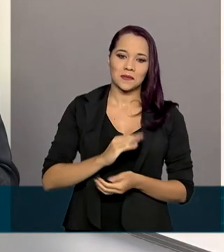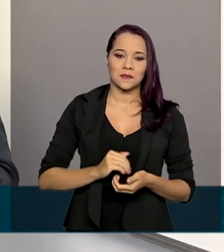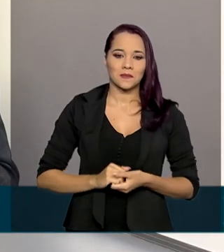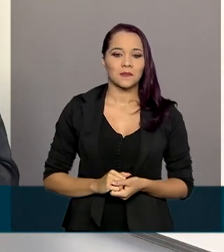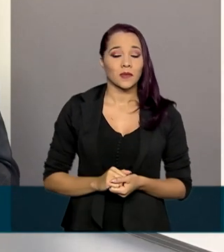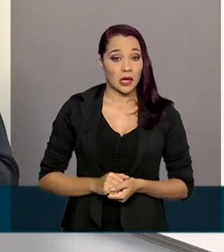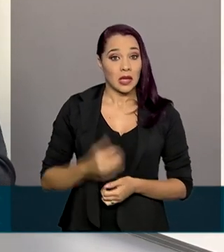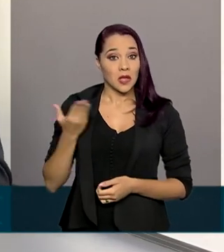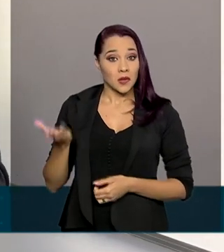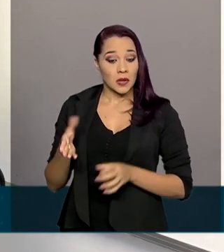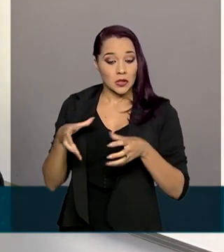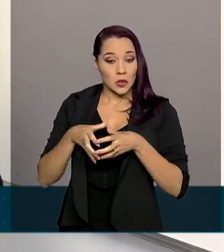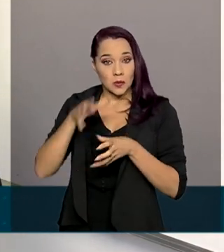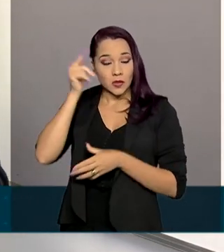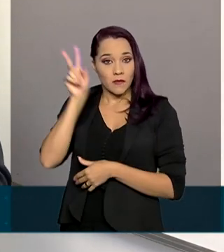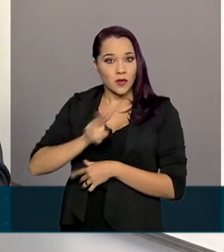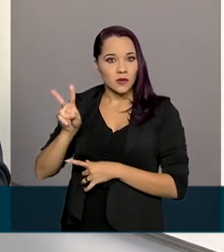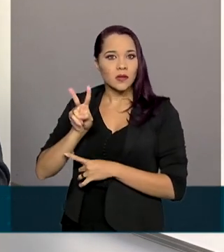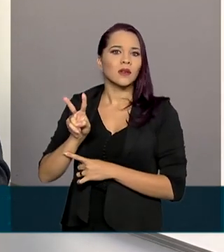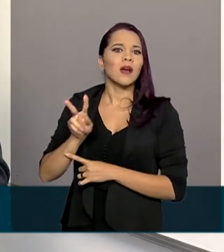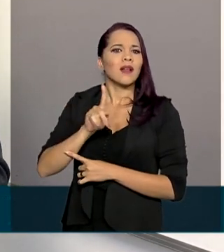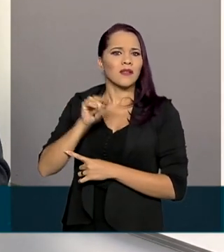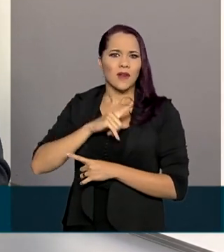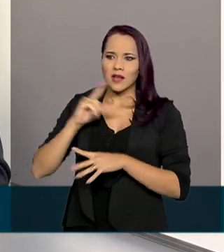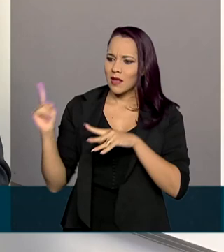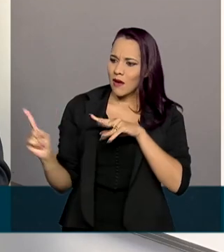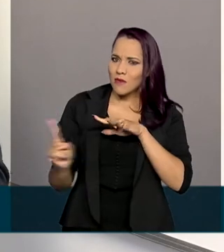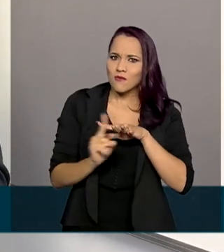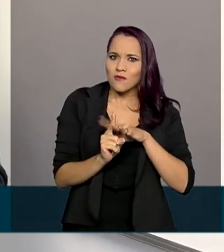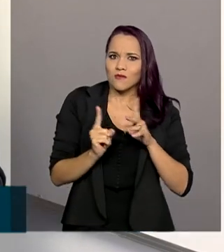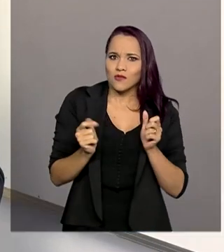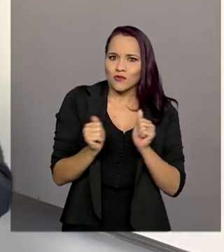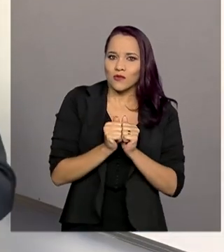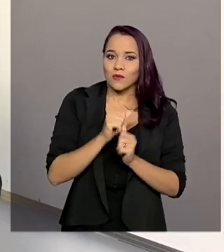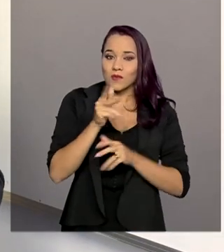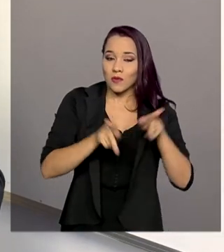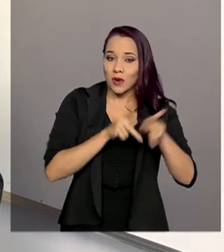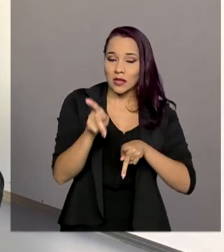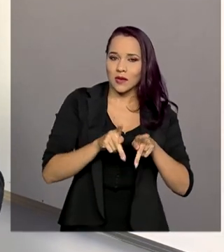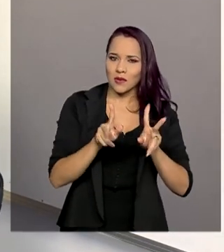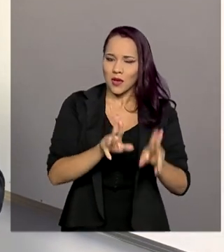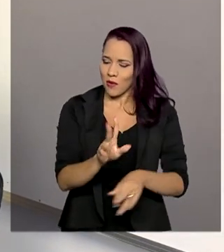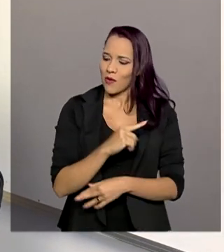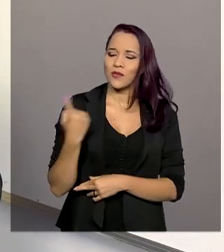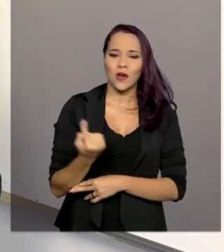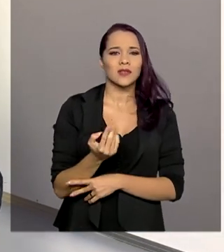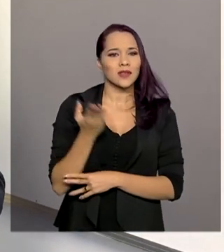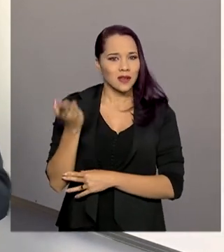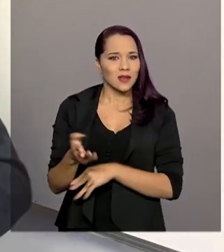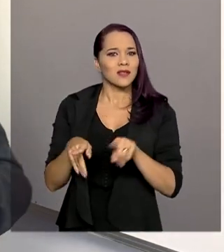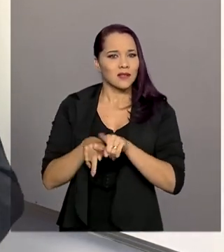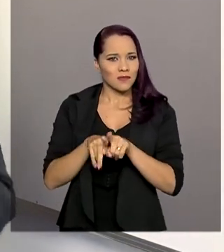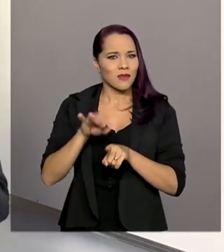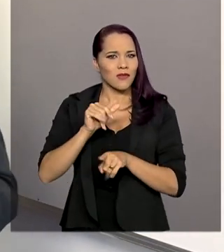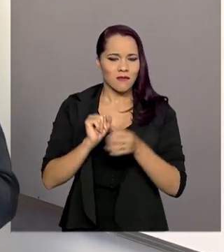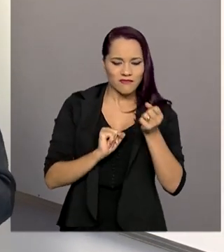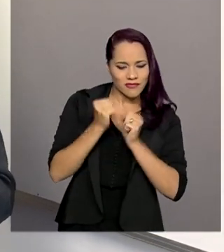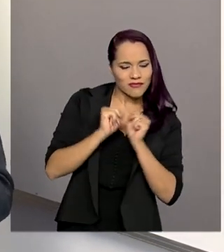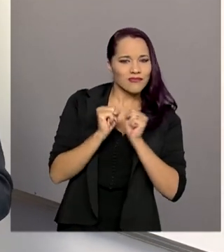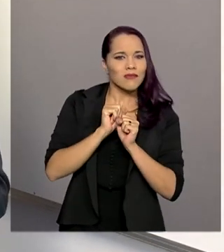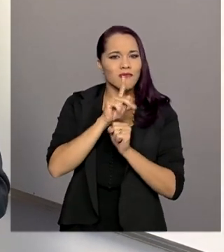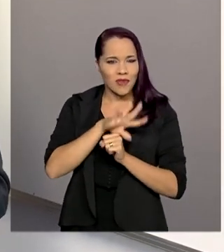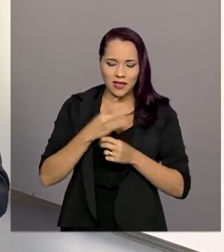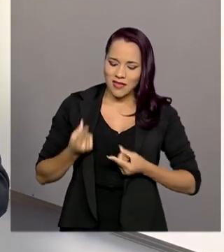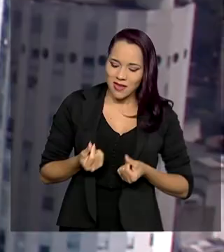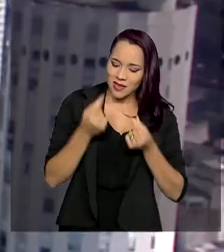Esses venezuelanos um dia estarão plenamente integrados à nossa população. Assim como nós, eles também vão produzir e gerar riquezas